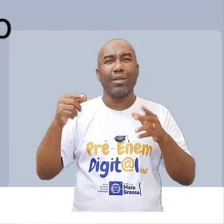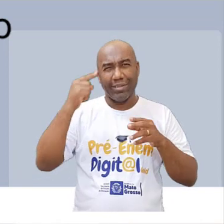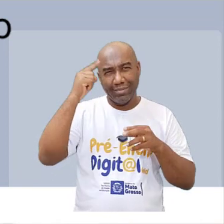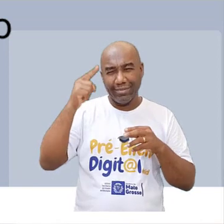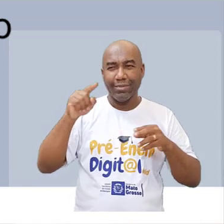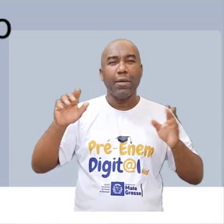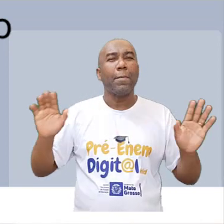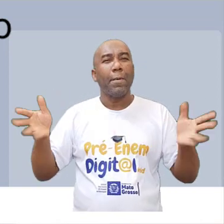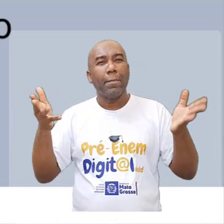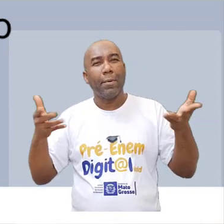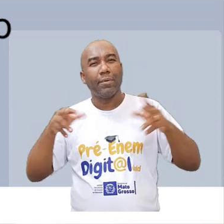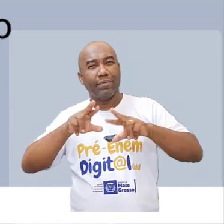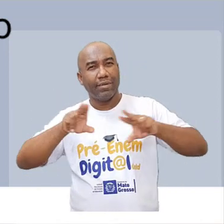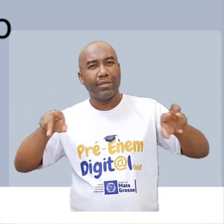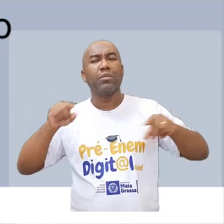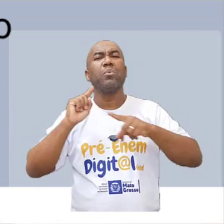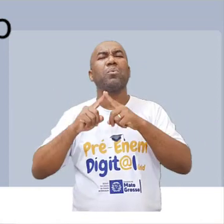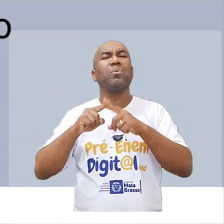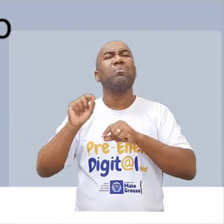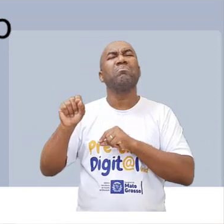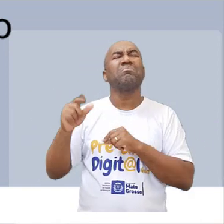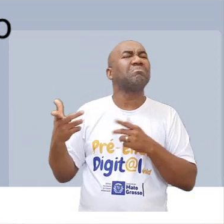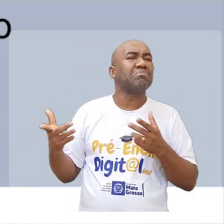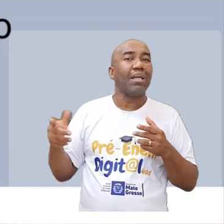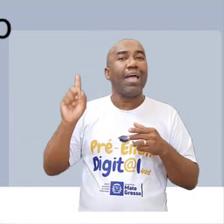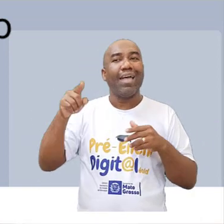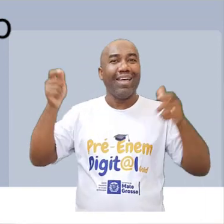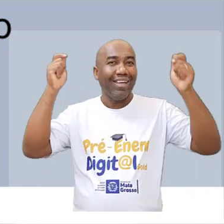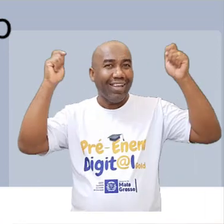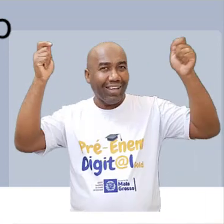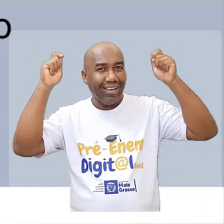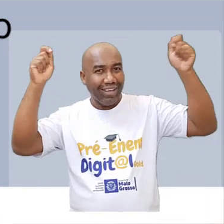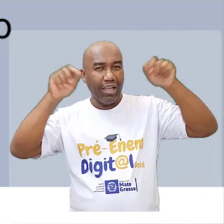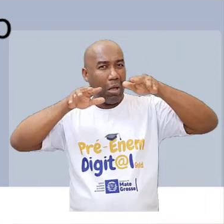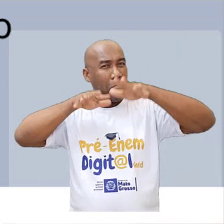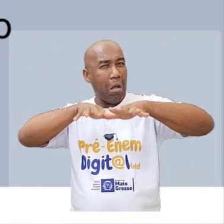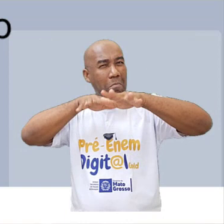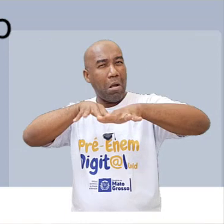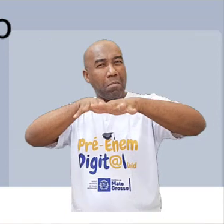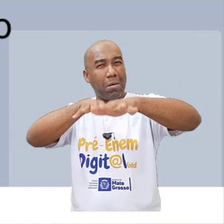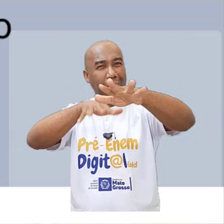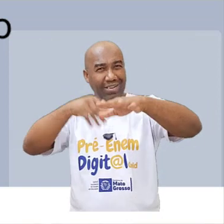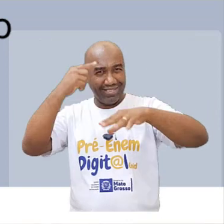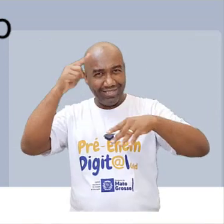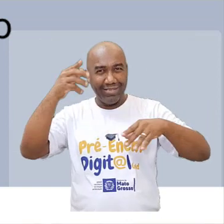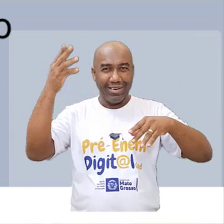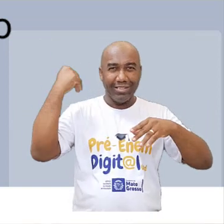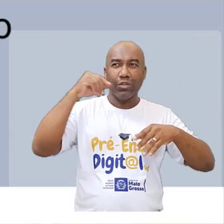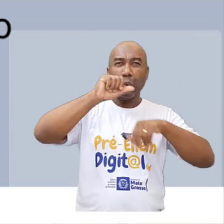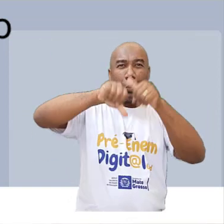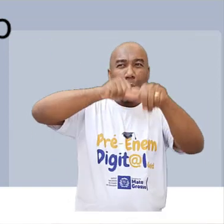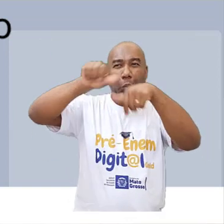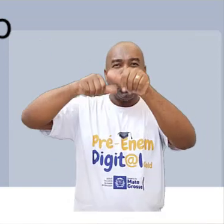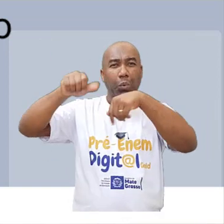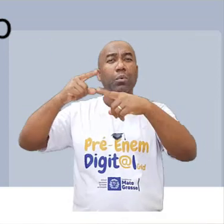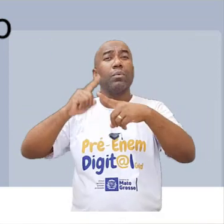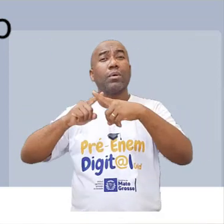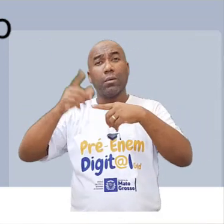mobiliza. Lembra só, 2013 nós tivemos grandes mobilizações e como que aconteceu? Depois disso, grandes